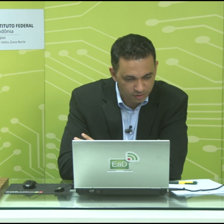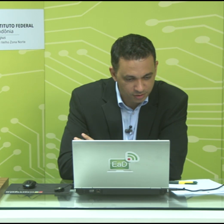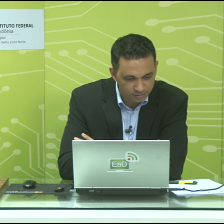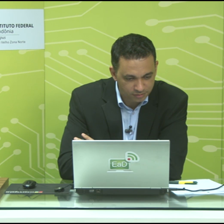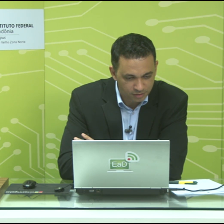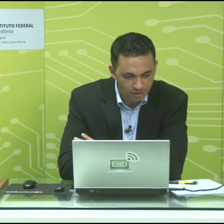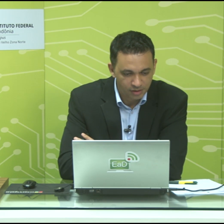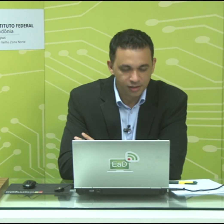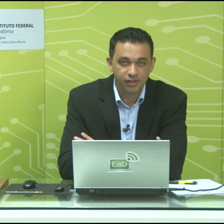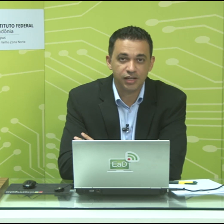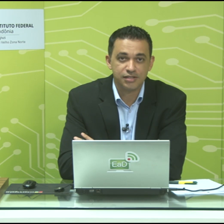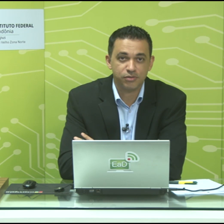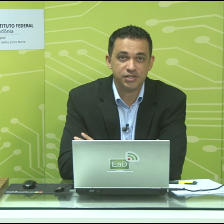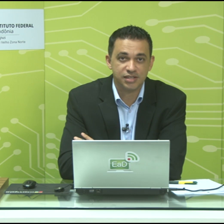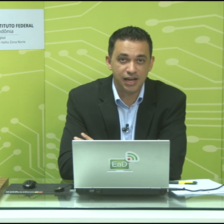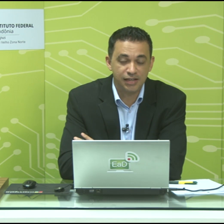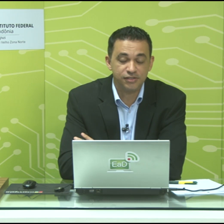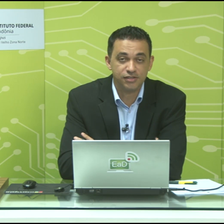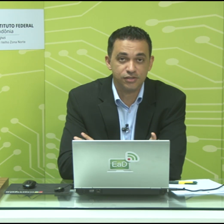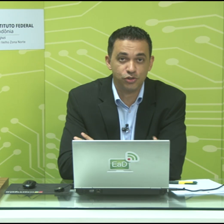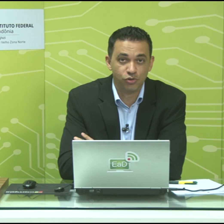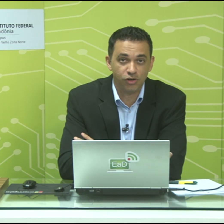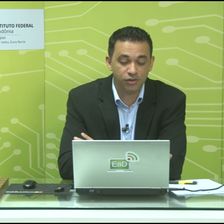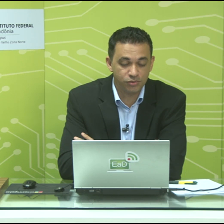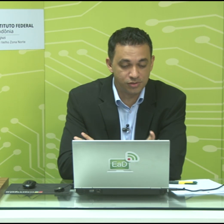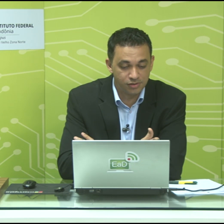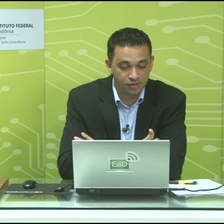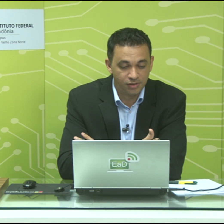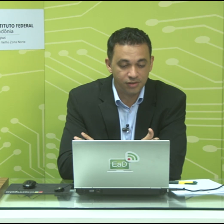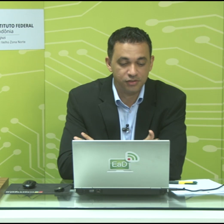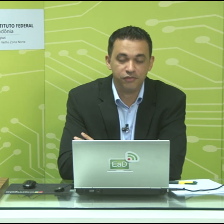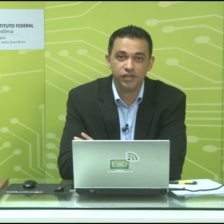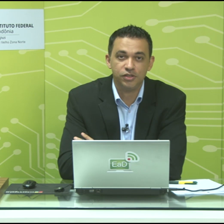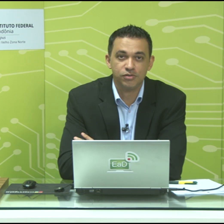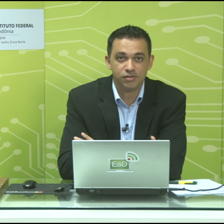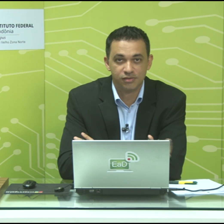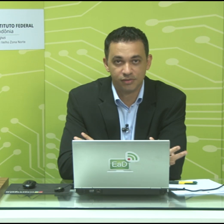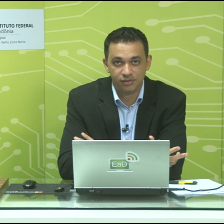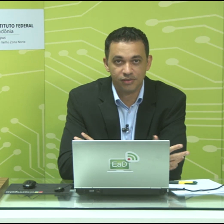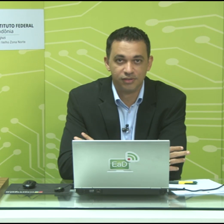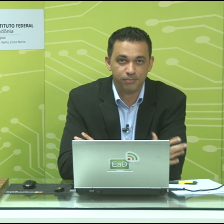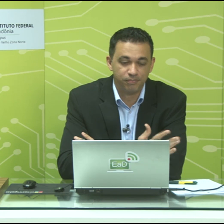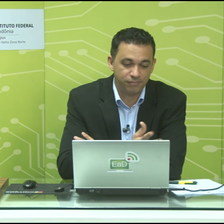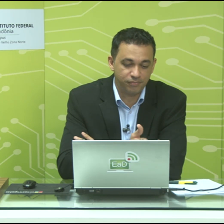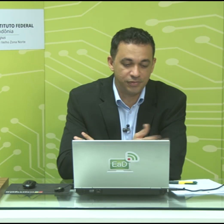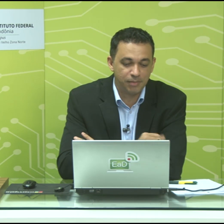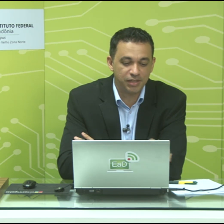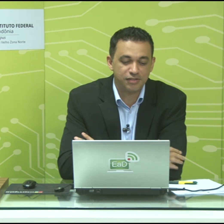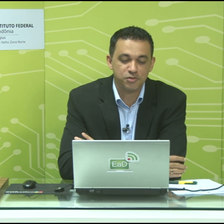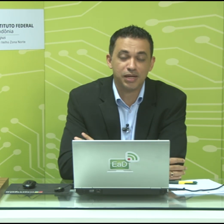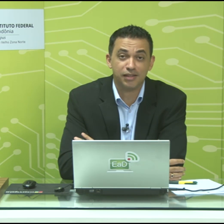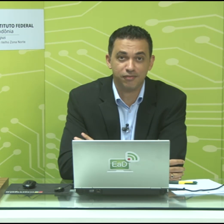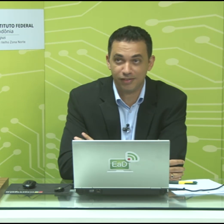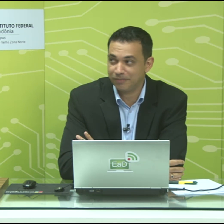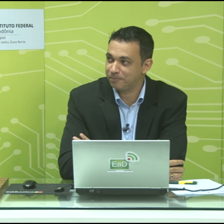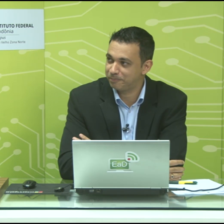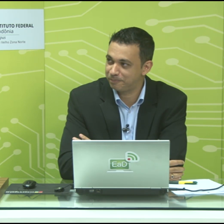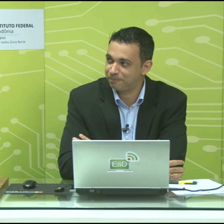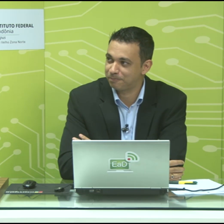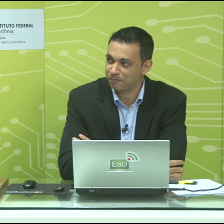me ver, criação de sites, de jogos, de vídeos e aplicativos para a